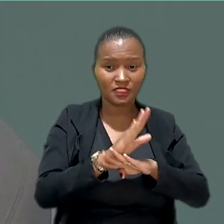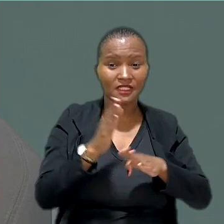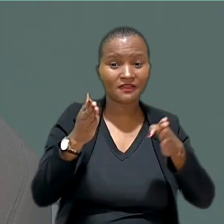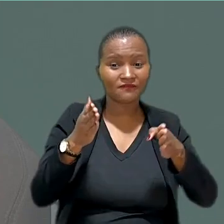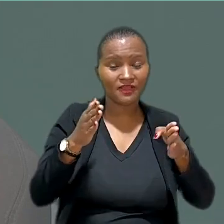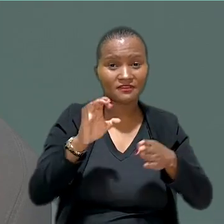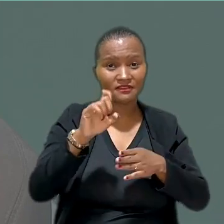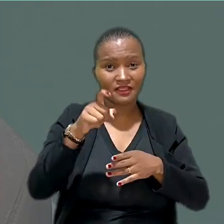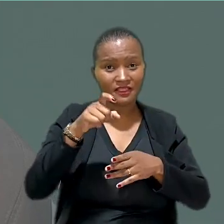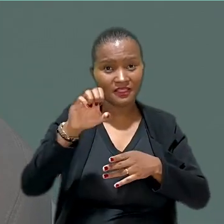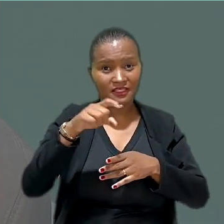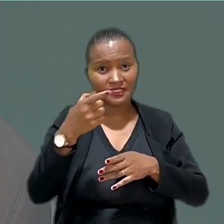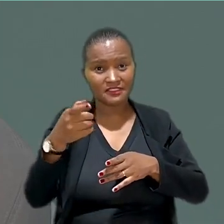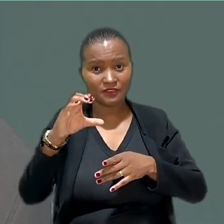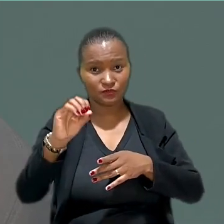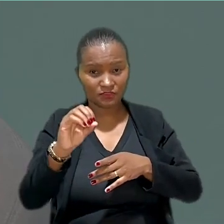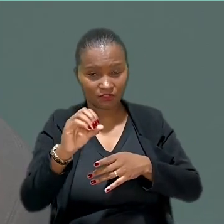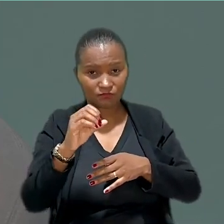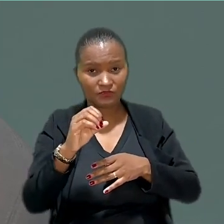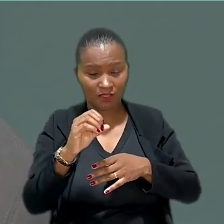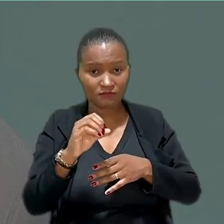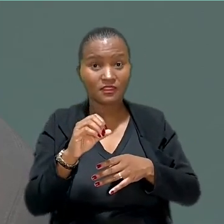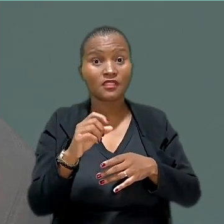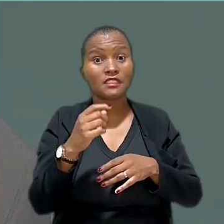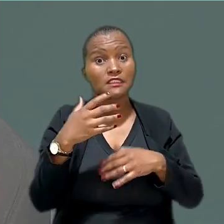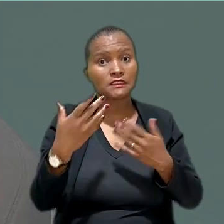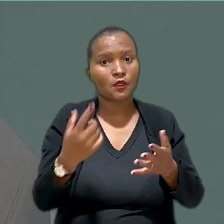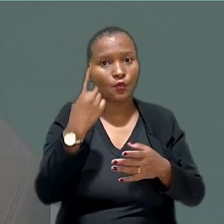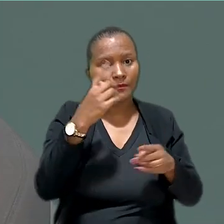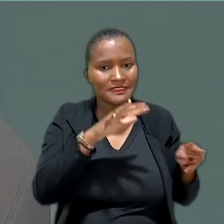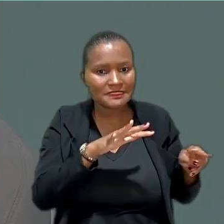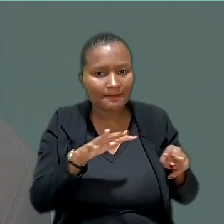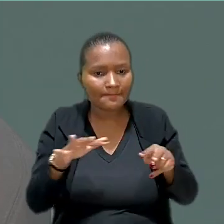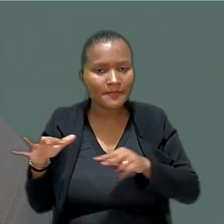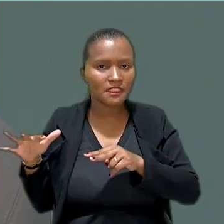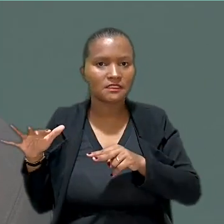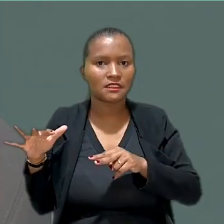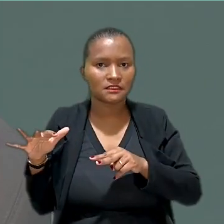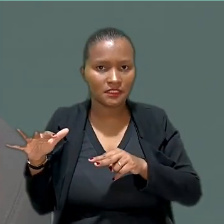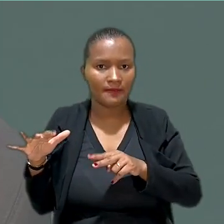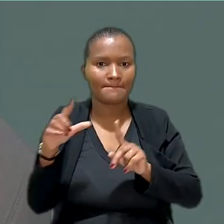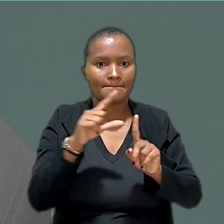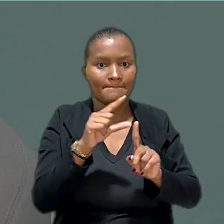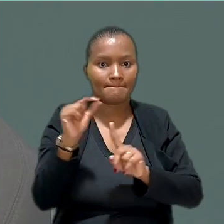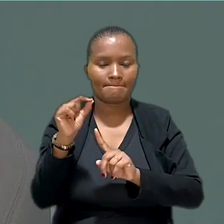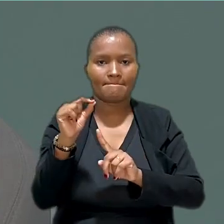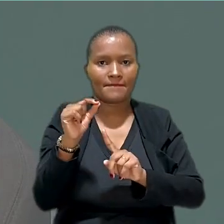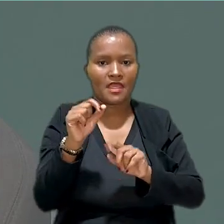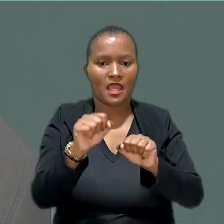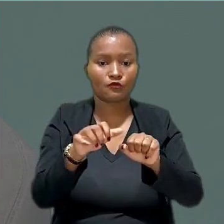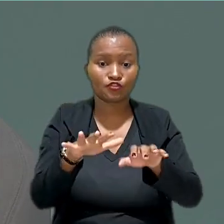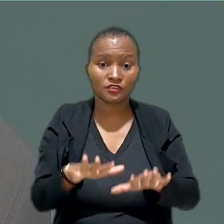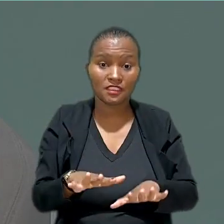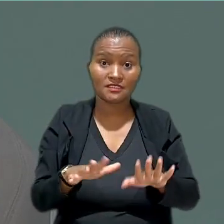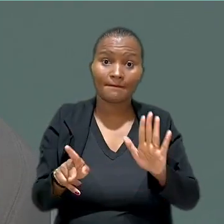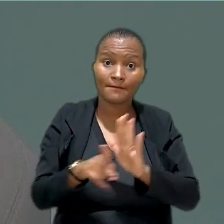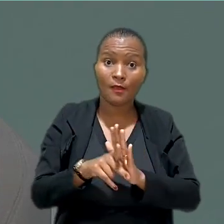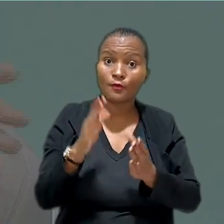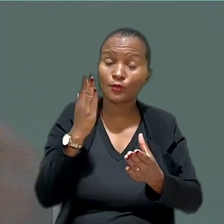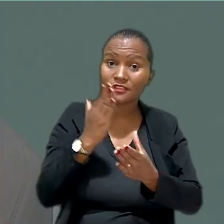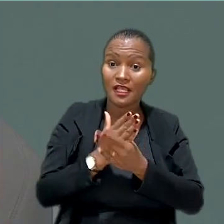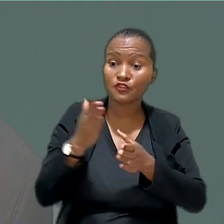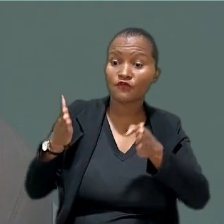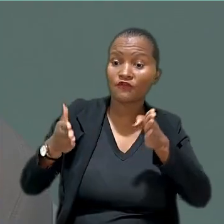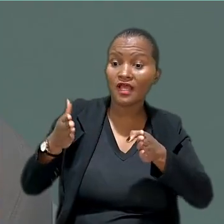execução. Ou seja, durante uma semana são priorizadas as audiências dos processos em